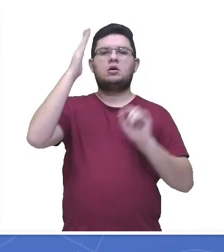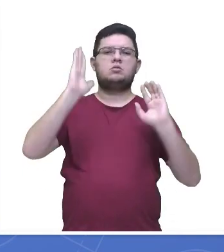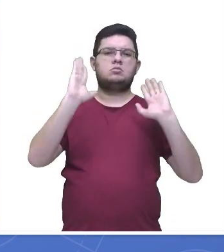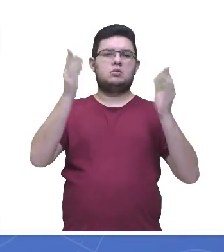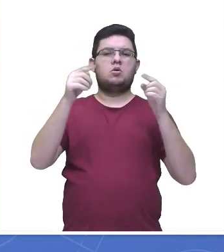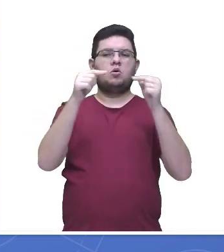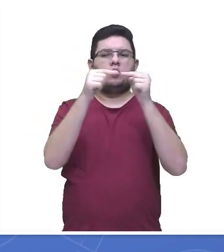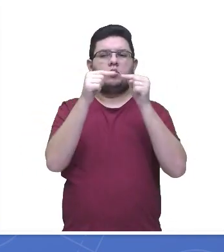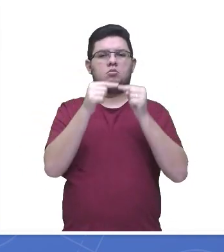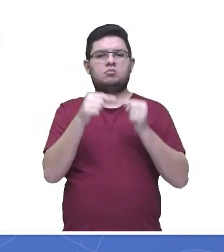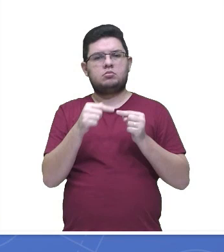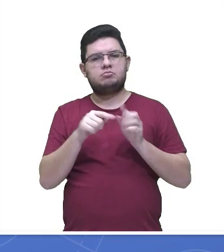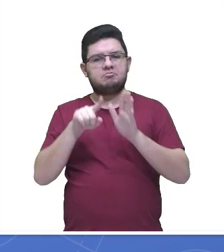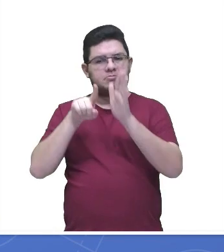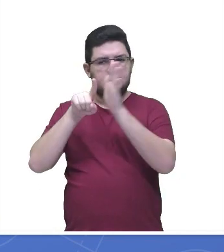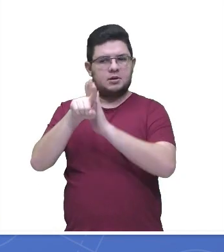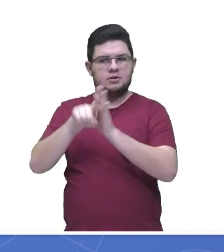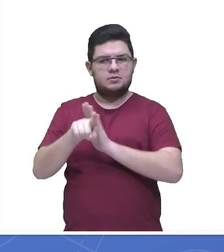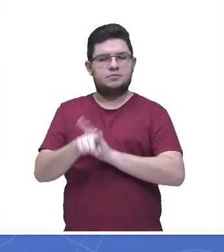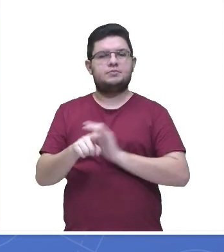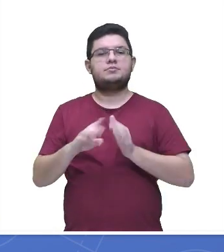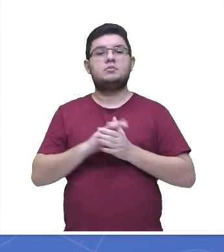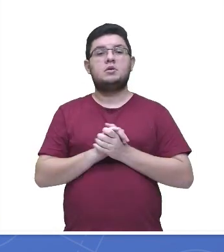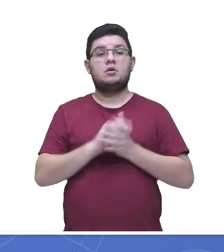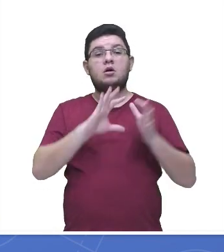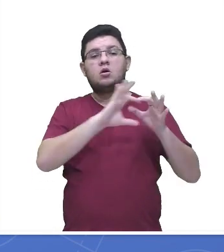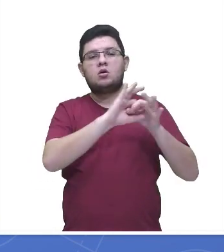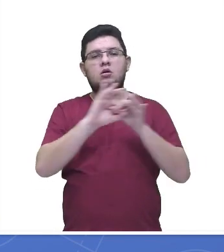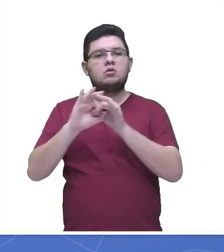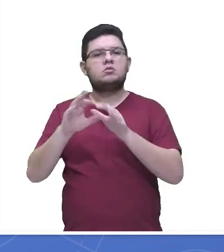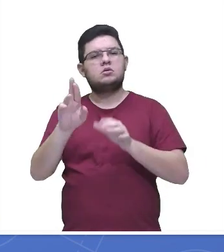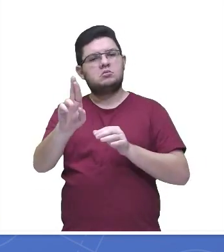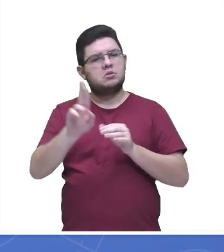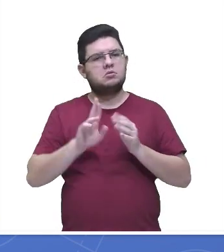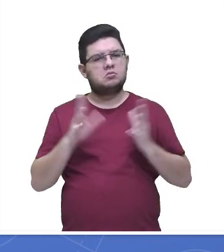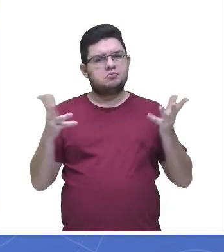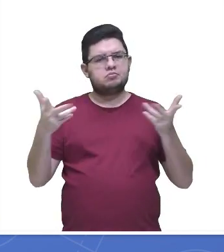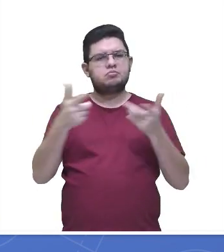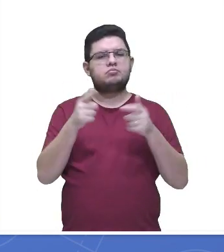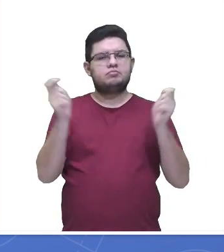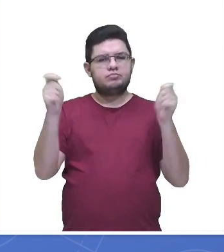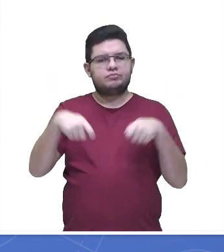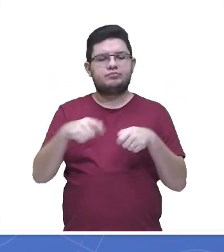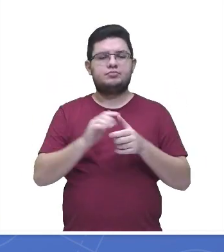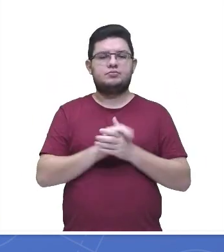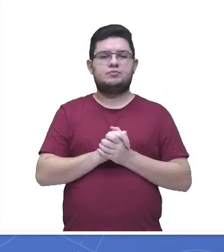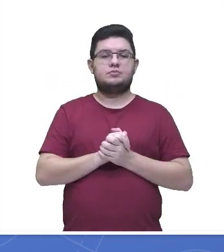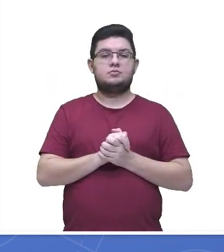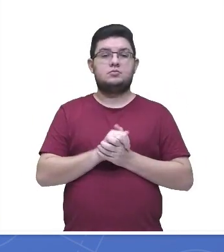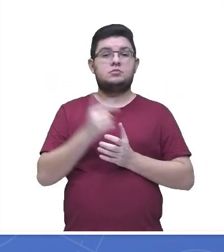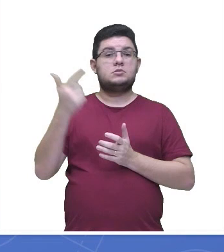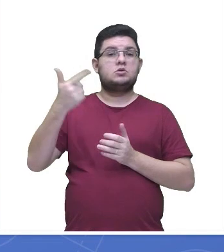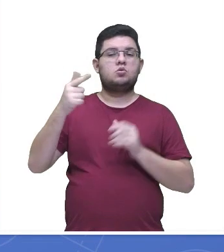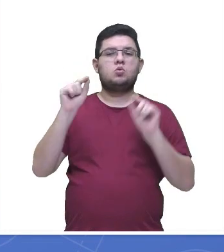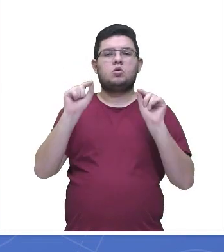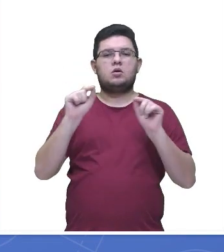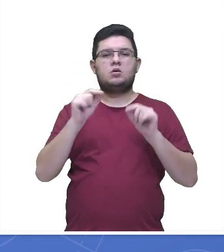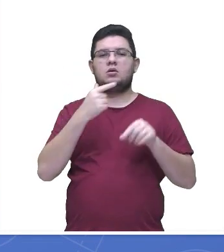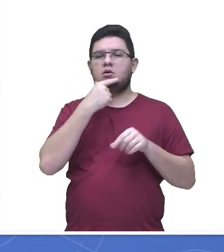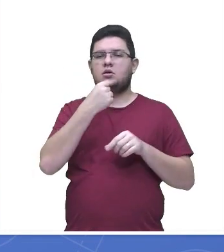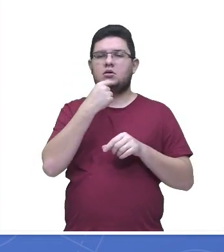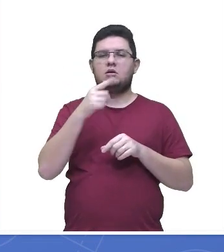com todas, aí você vai ter uma resposta maravilhosa. Continuando. A questão 2, o Kerlon diz o